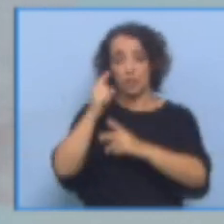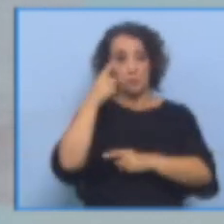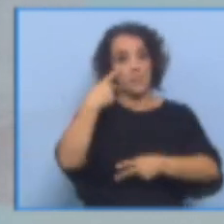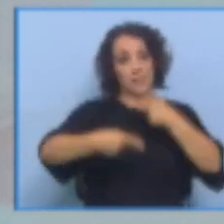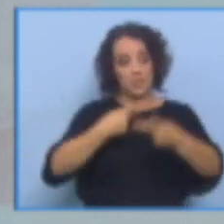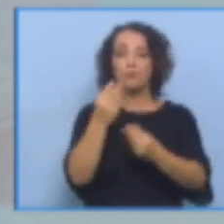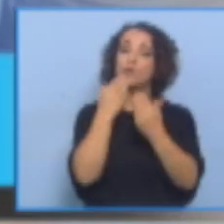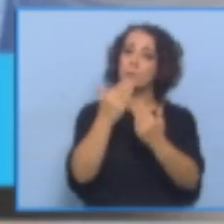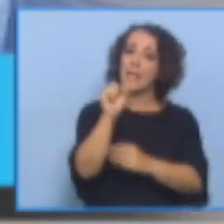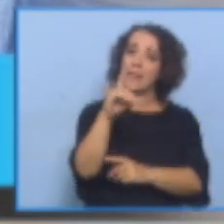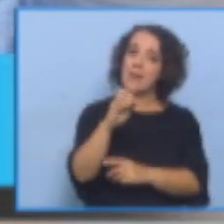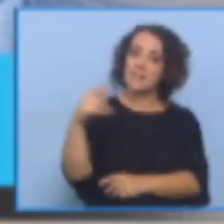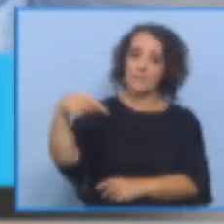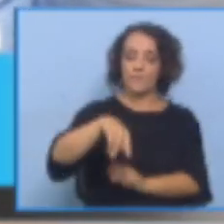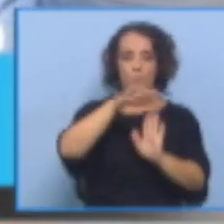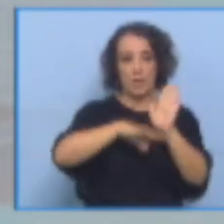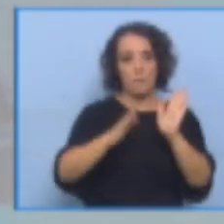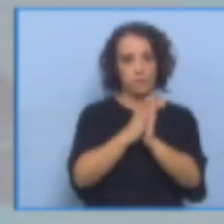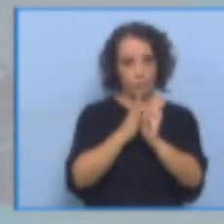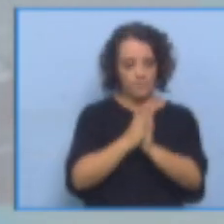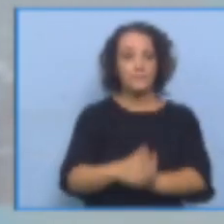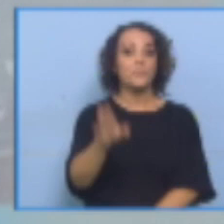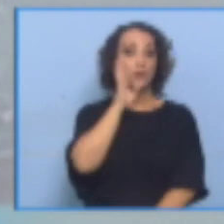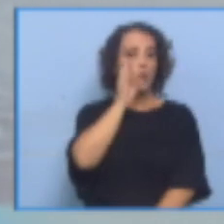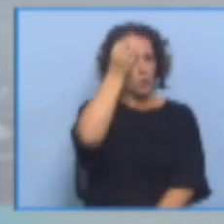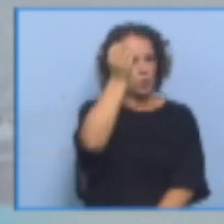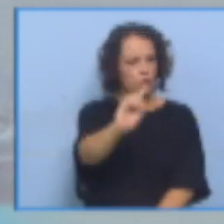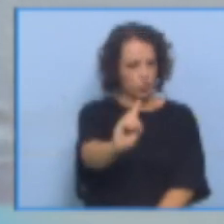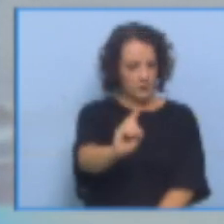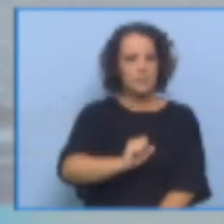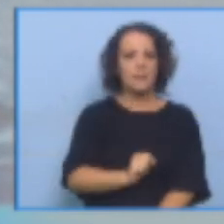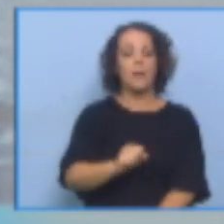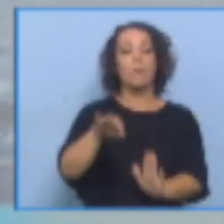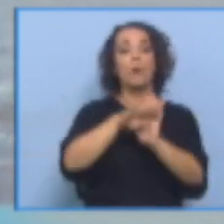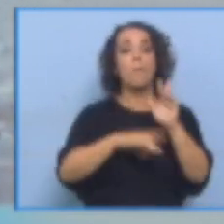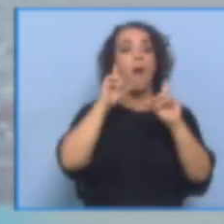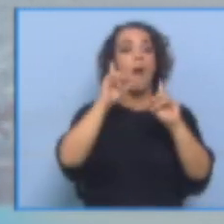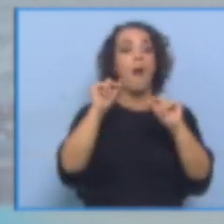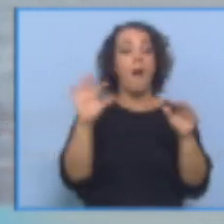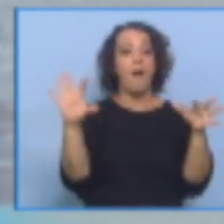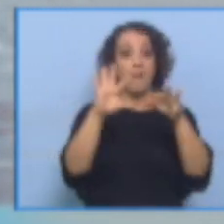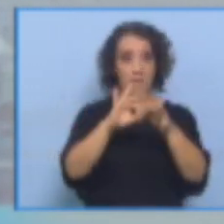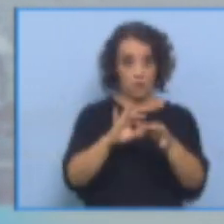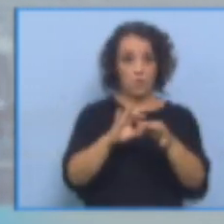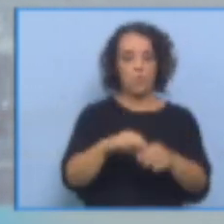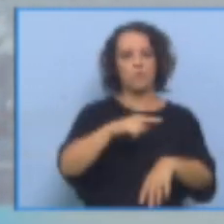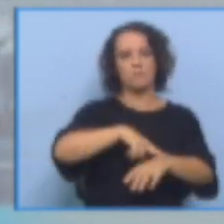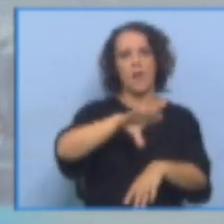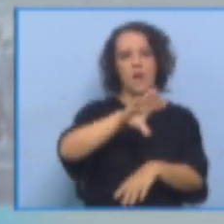ter estado hoje aqui no programa Eclésia. Logo, não esqueça a edição rádio do programa Eclésia na Antena 1 pelas